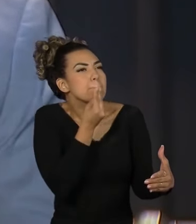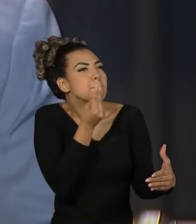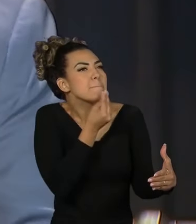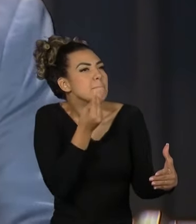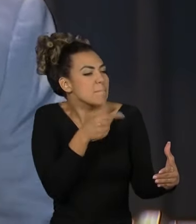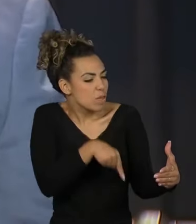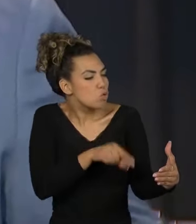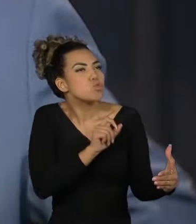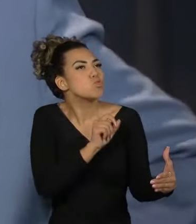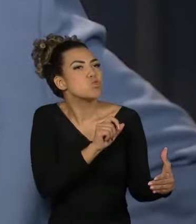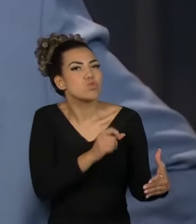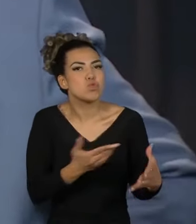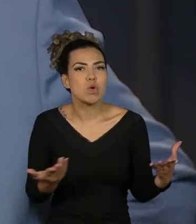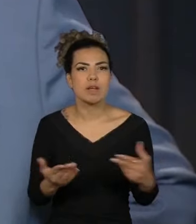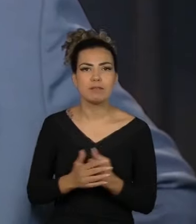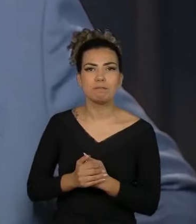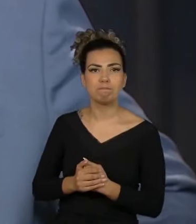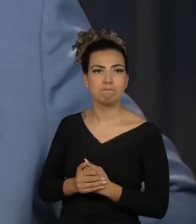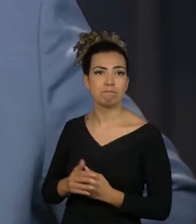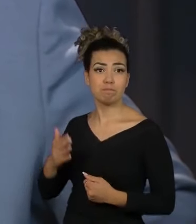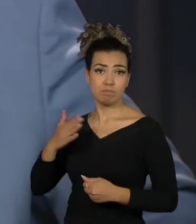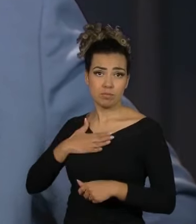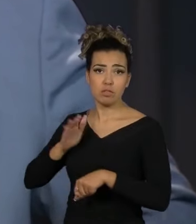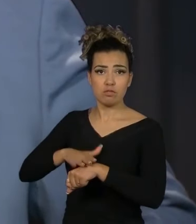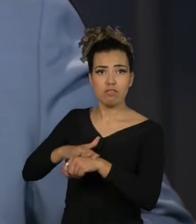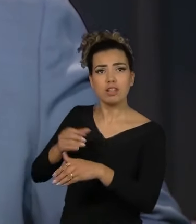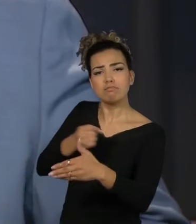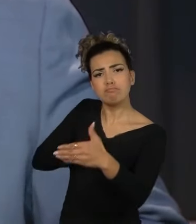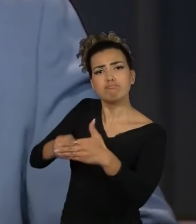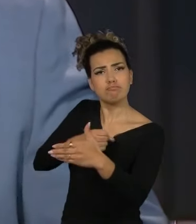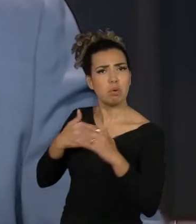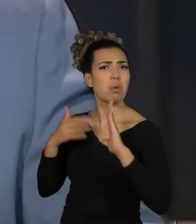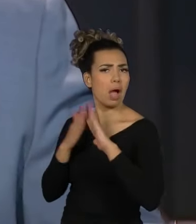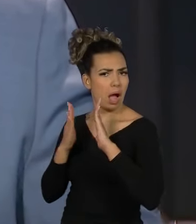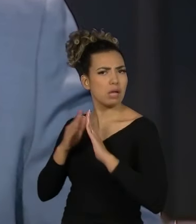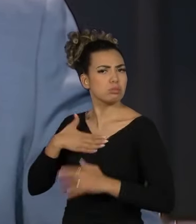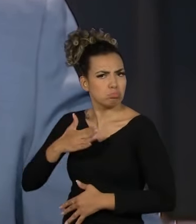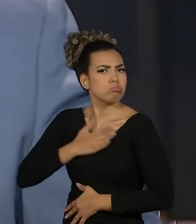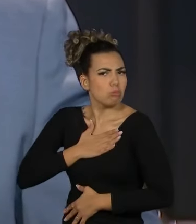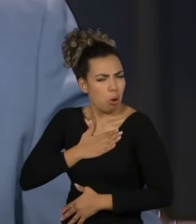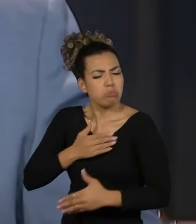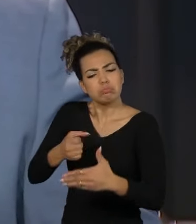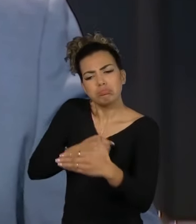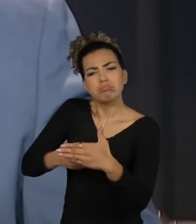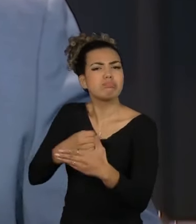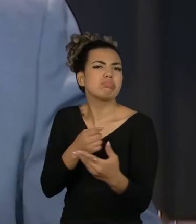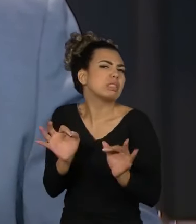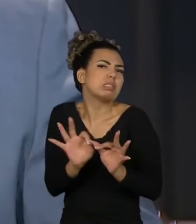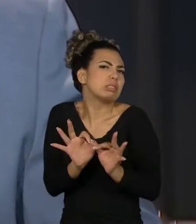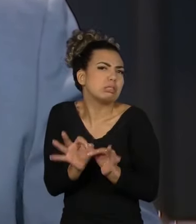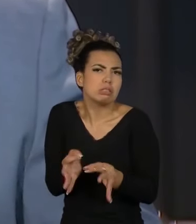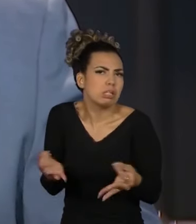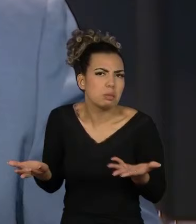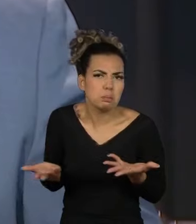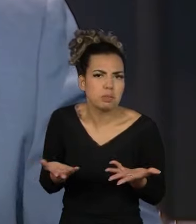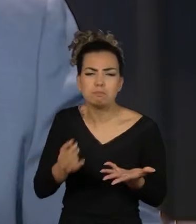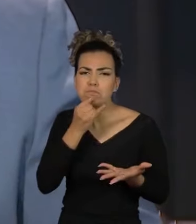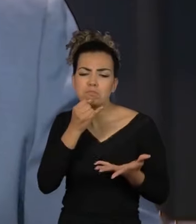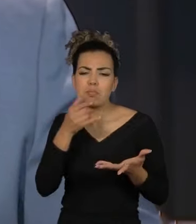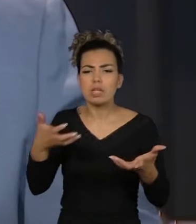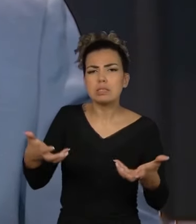eu cozinho cozin bai s em casa h eu gosto de fazer coisa simples faz